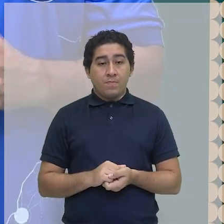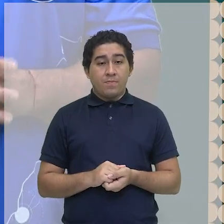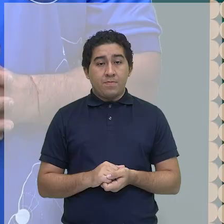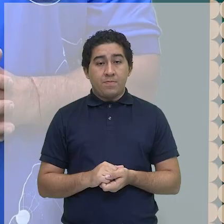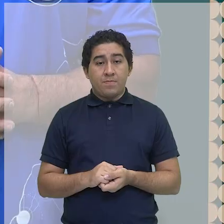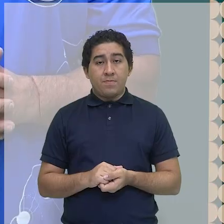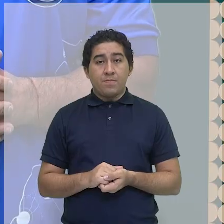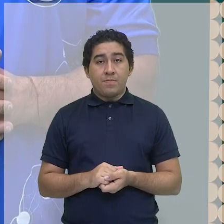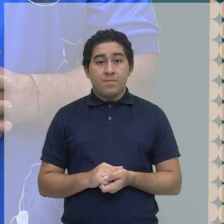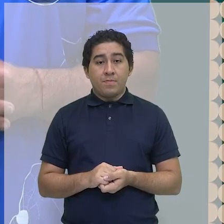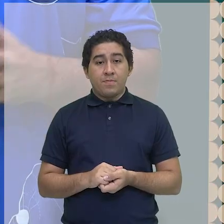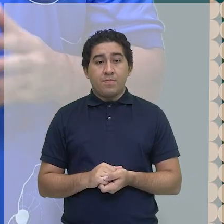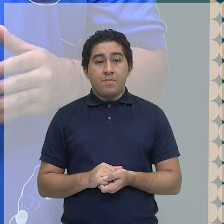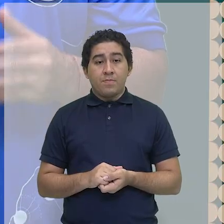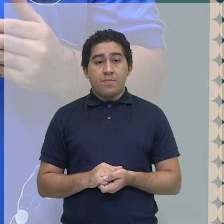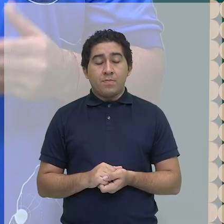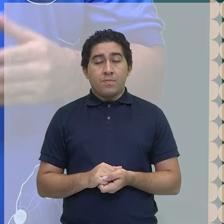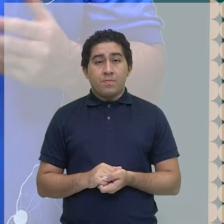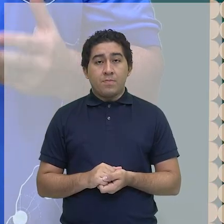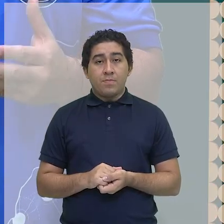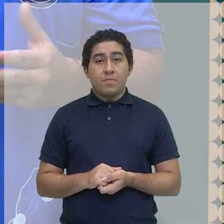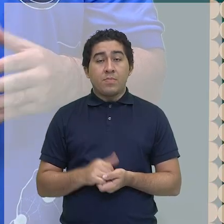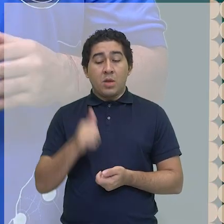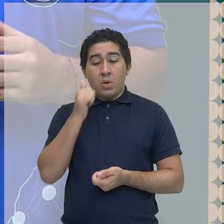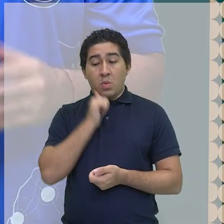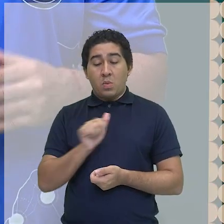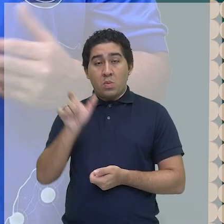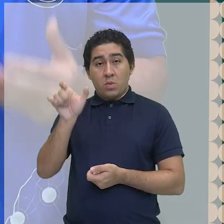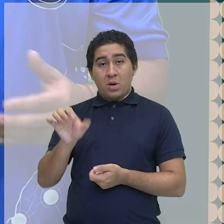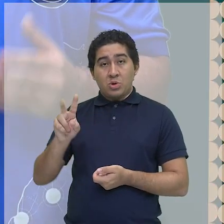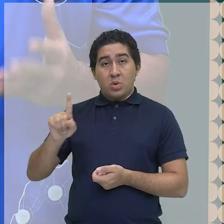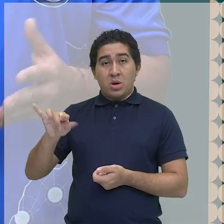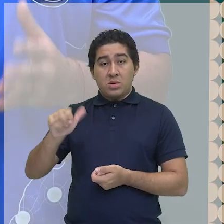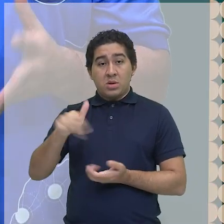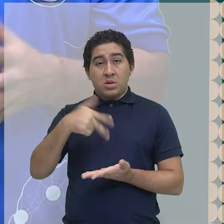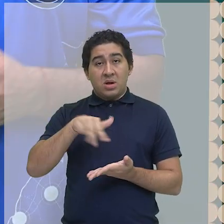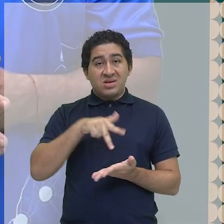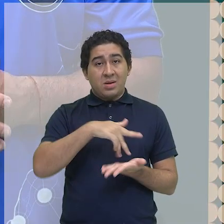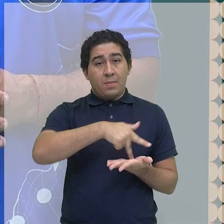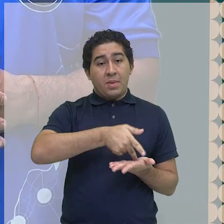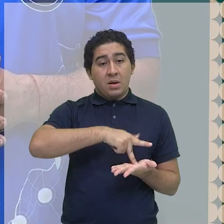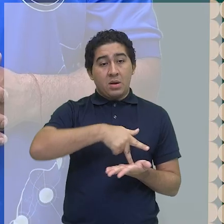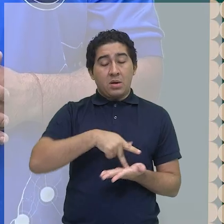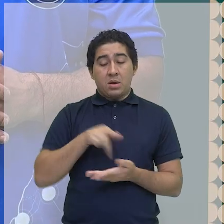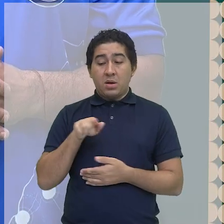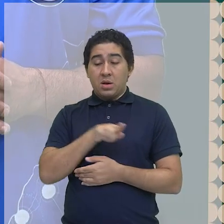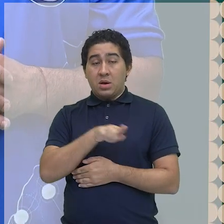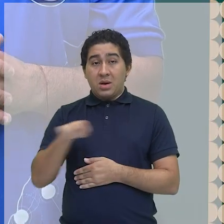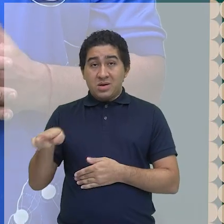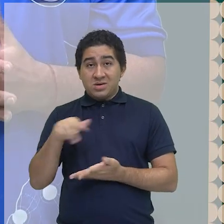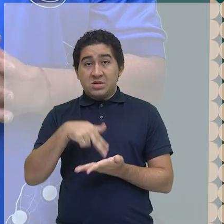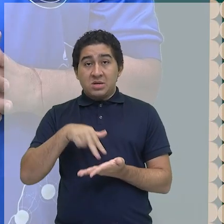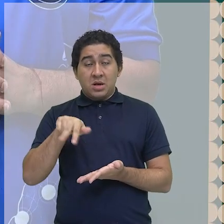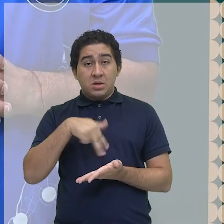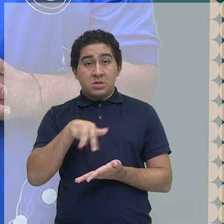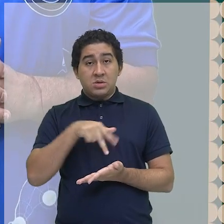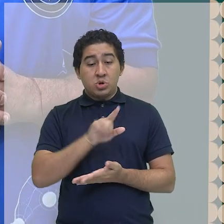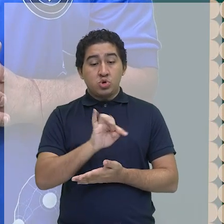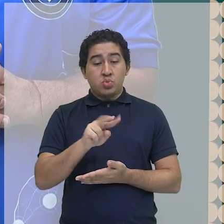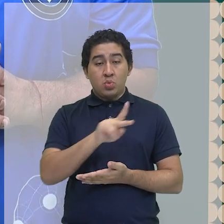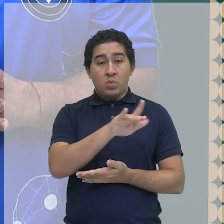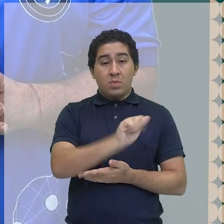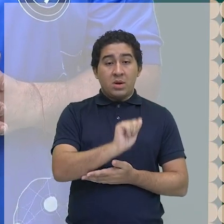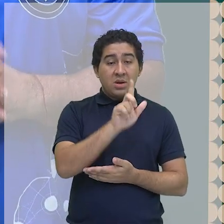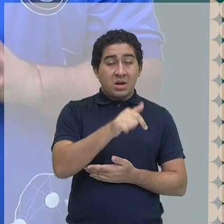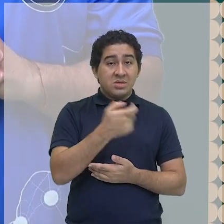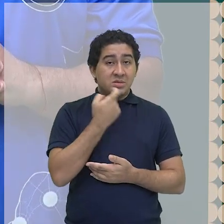zumba on Fridays. Eduarda dança balé. Eles dançam zumba às sextas. Vocês podem observar que para